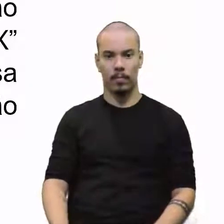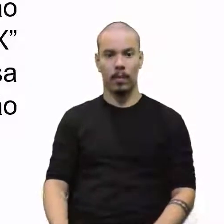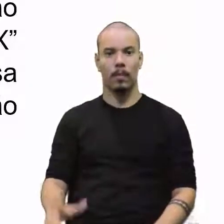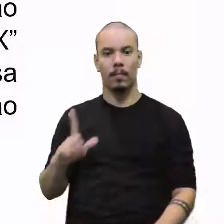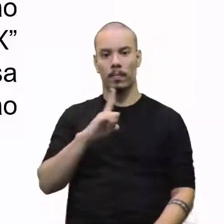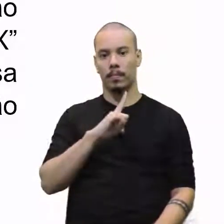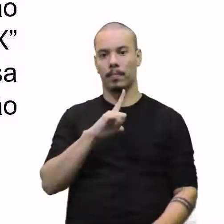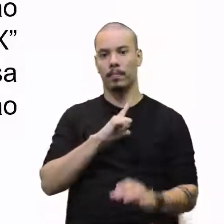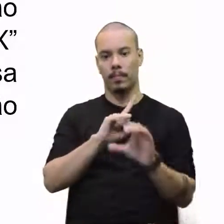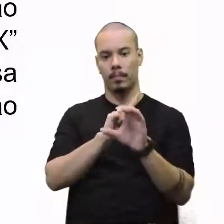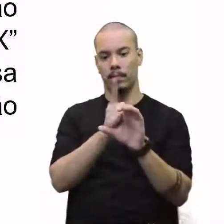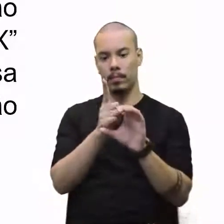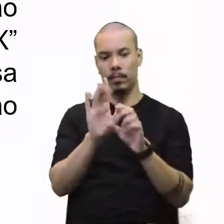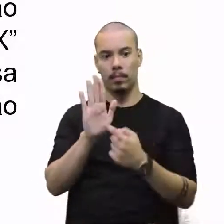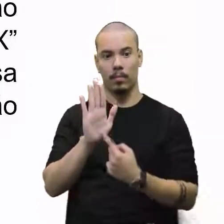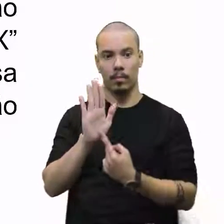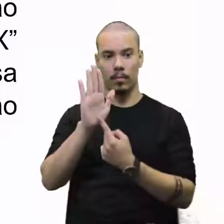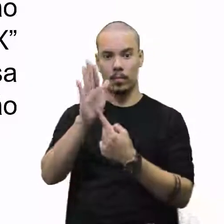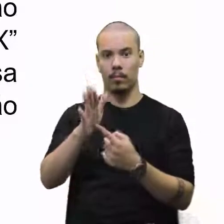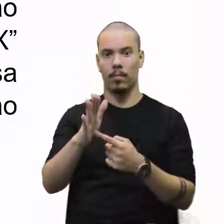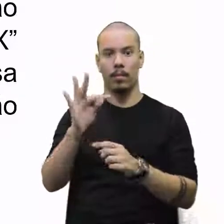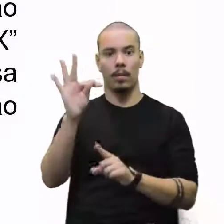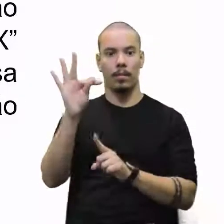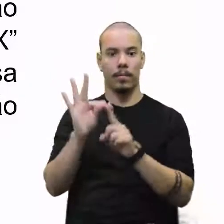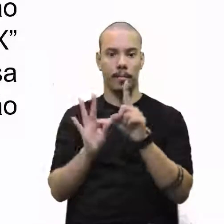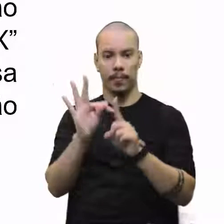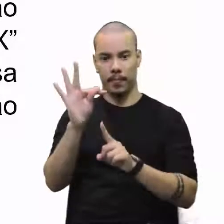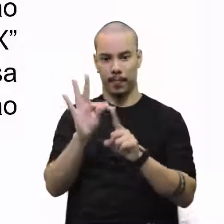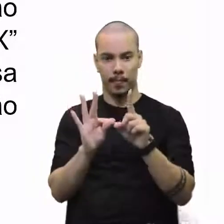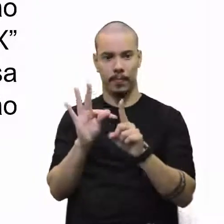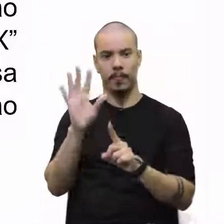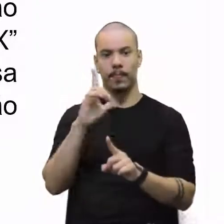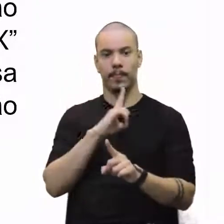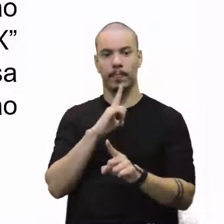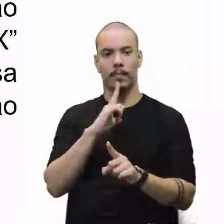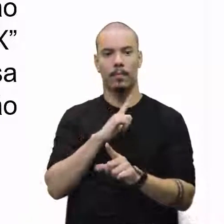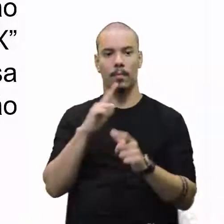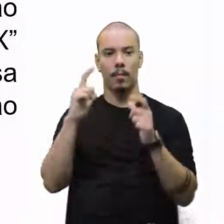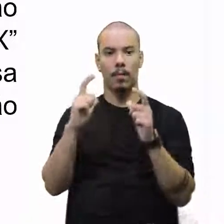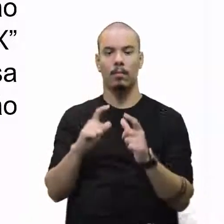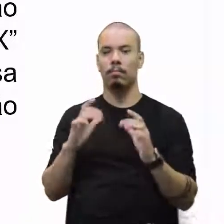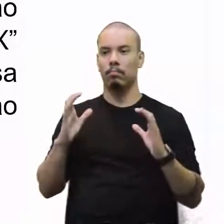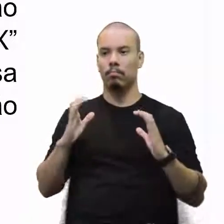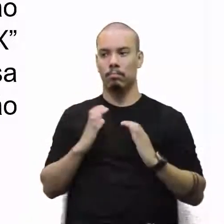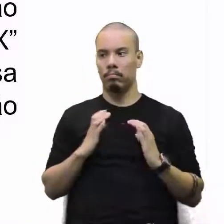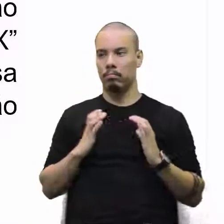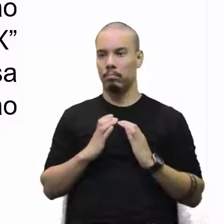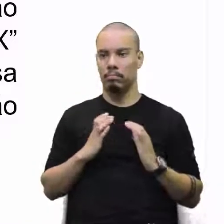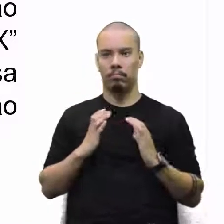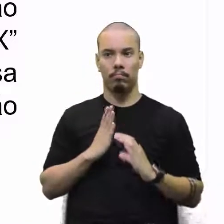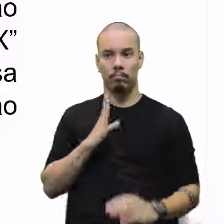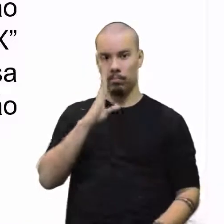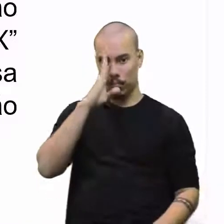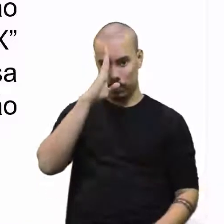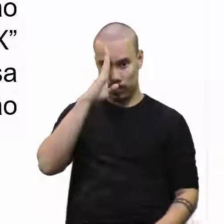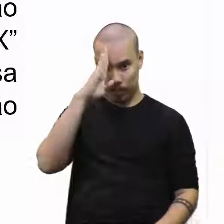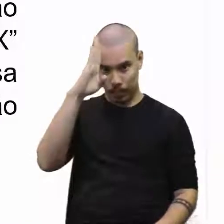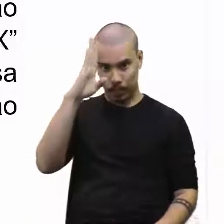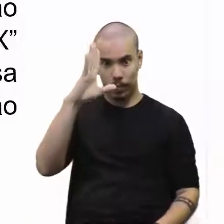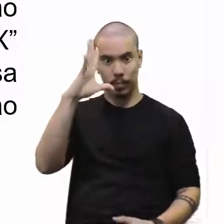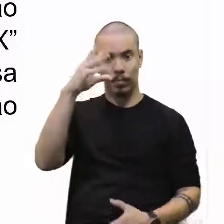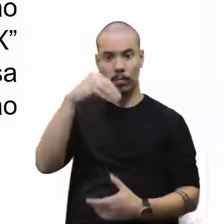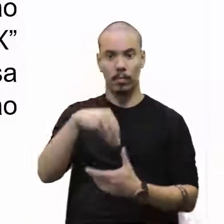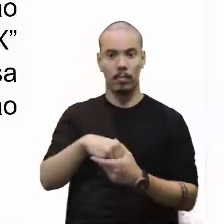que também indicam a temperatura compõem a paisagem metropolitana das grandes cidades, né? Isso. Neles,